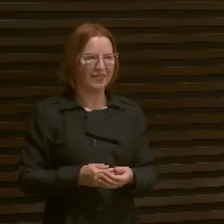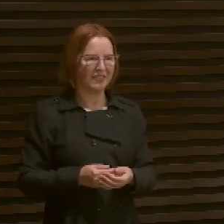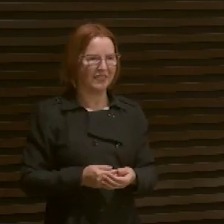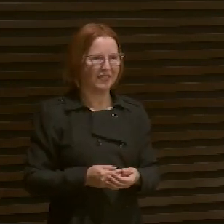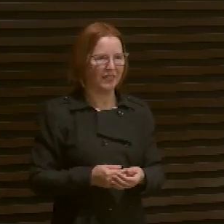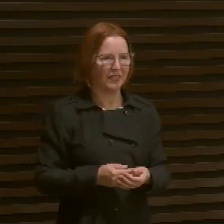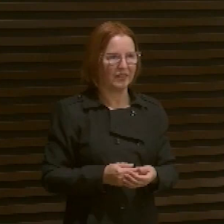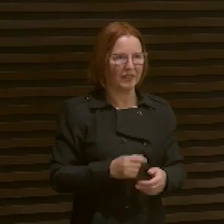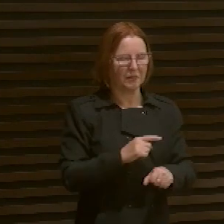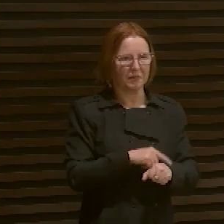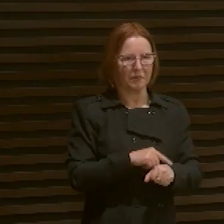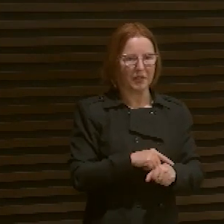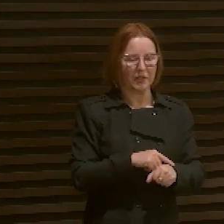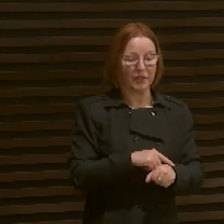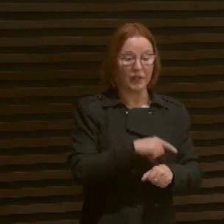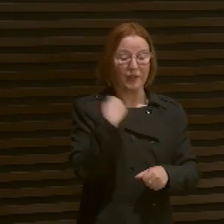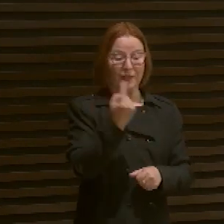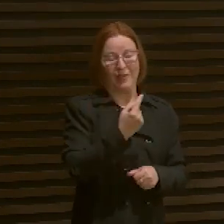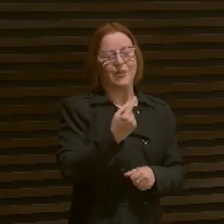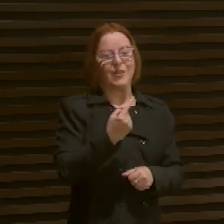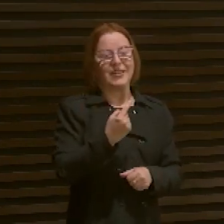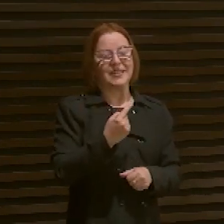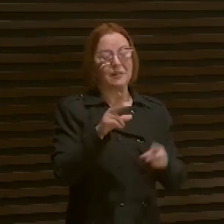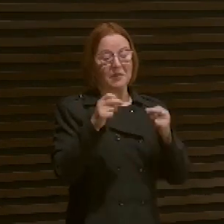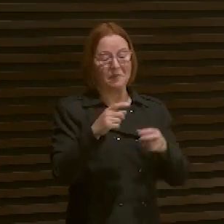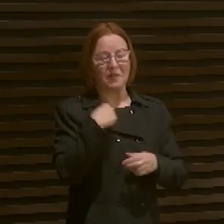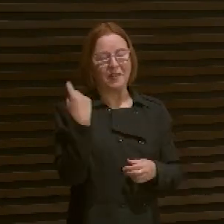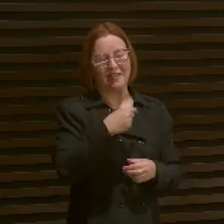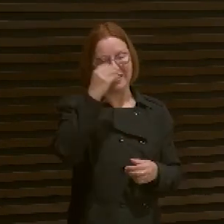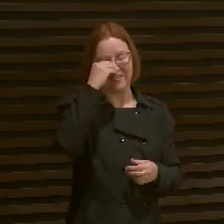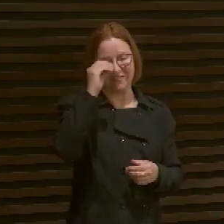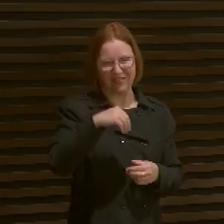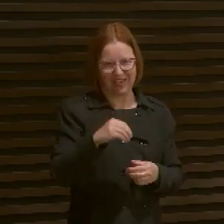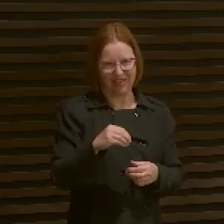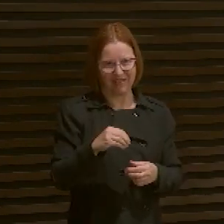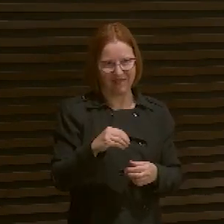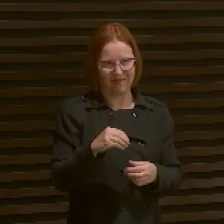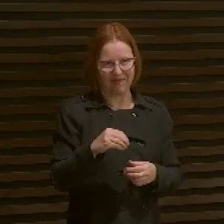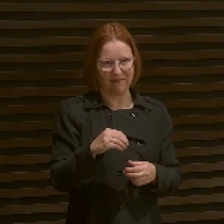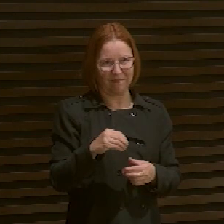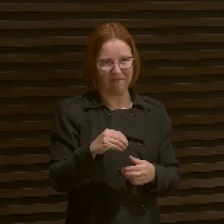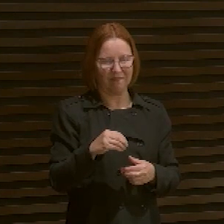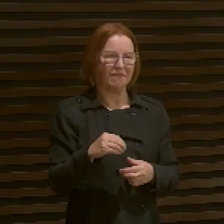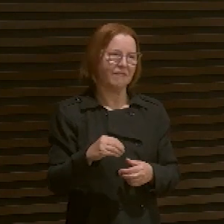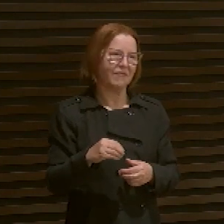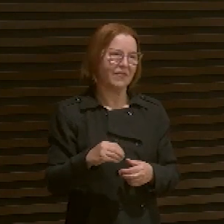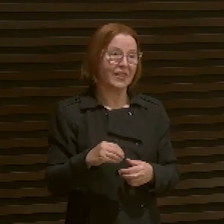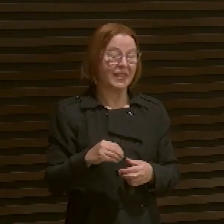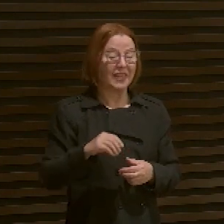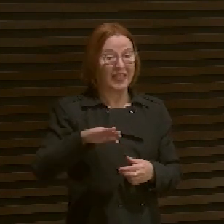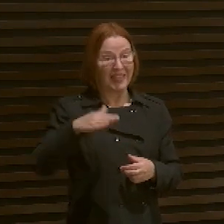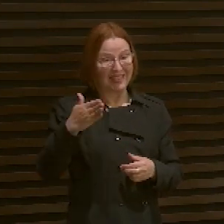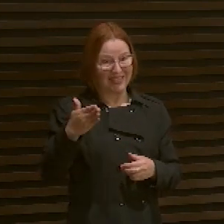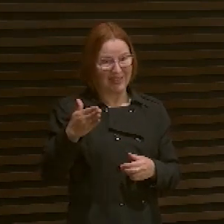Quando nós somos impotentes, meus irmãos, quando a situação sai totalmente do controle das nossas mãos, ali,